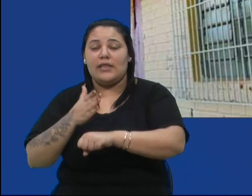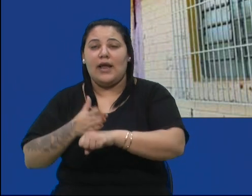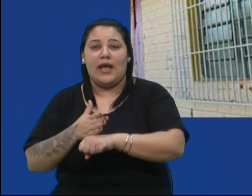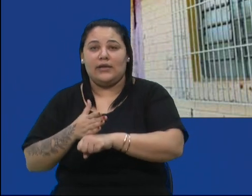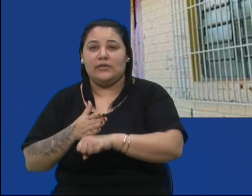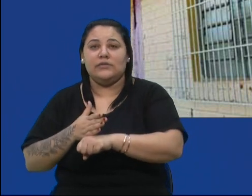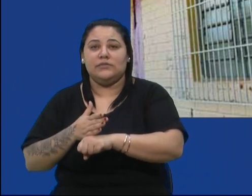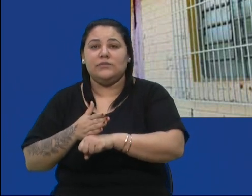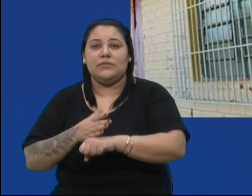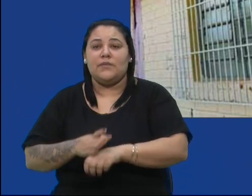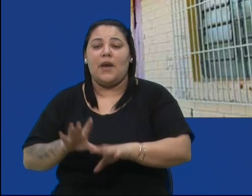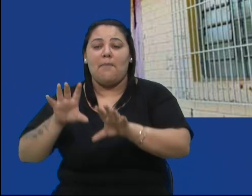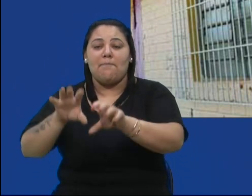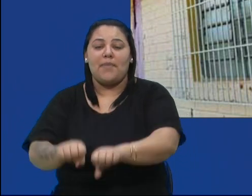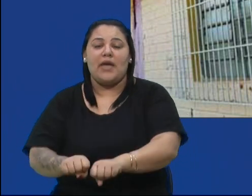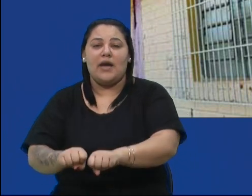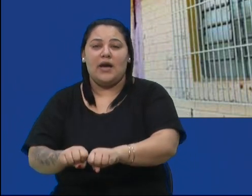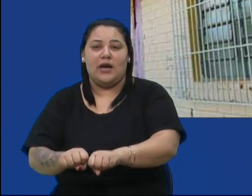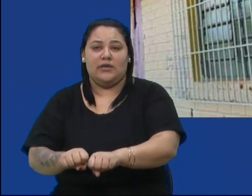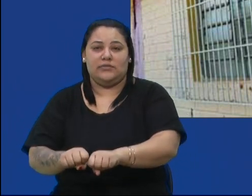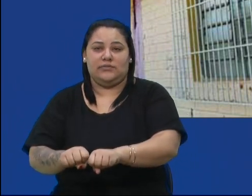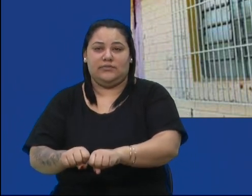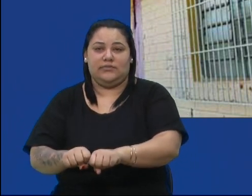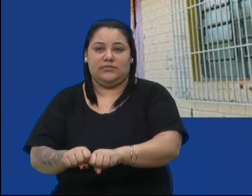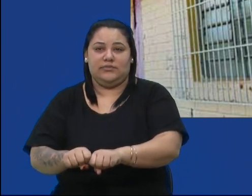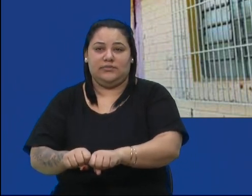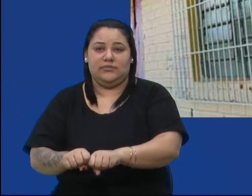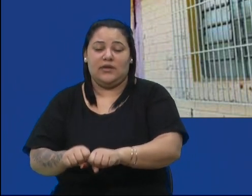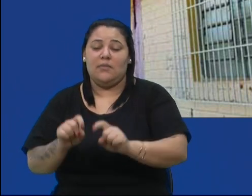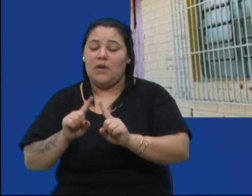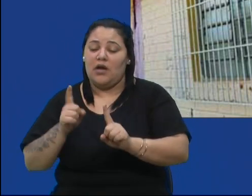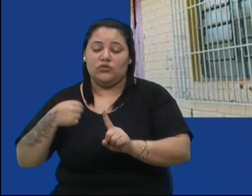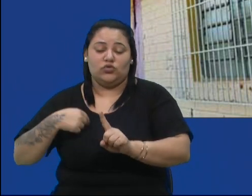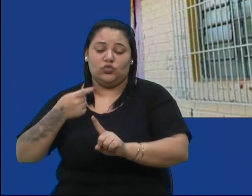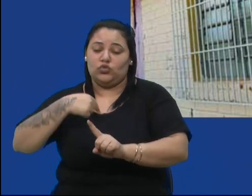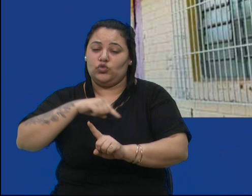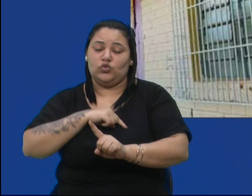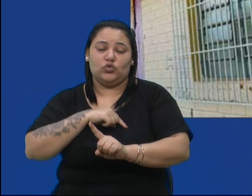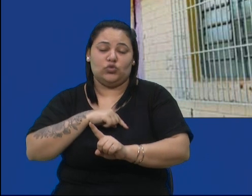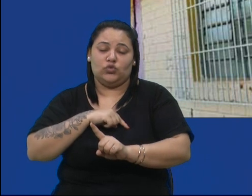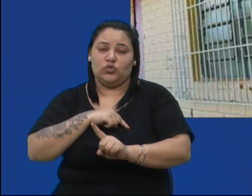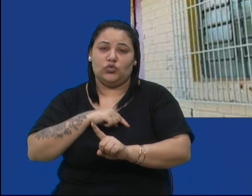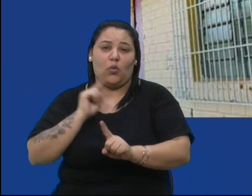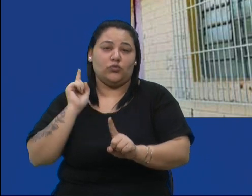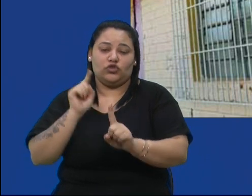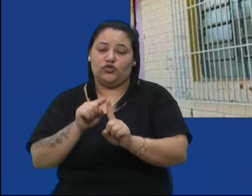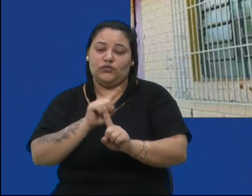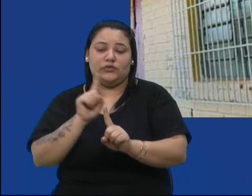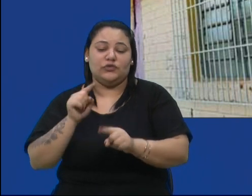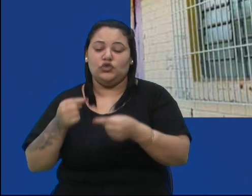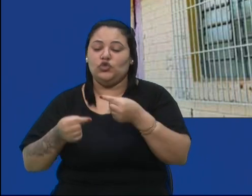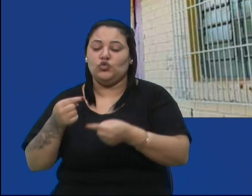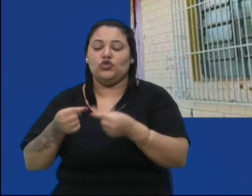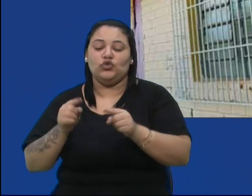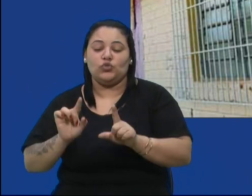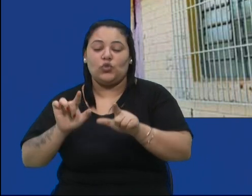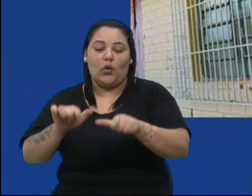de posse e nem era o nosso propósito discutir a